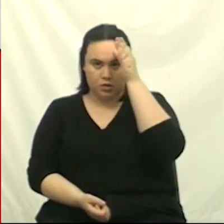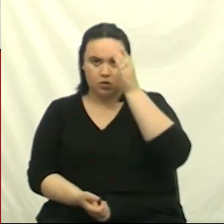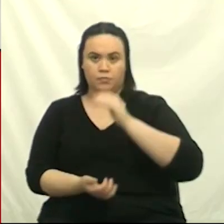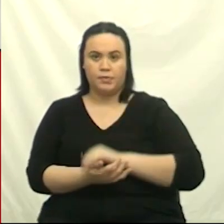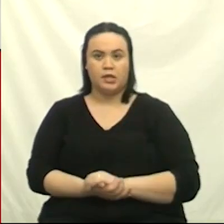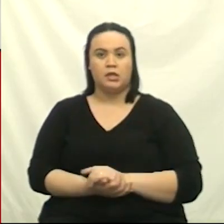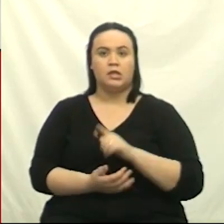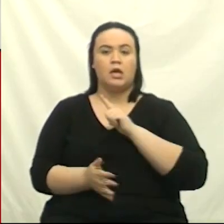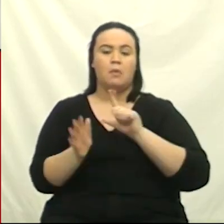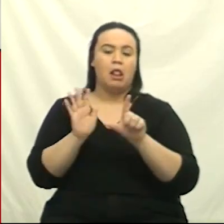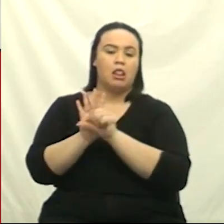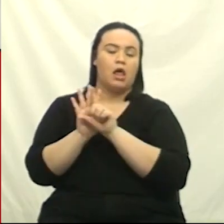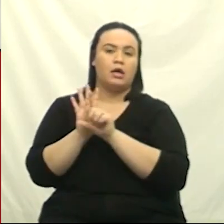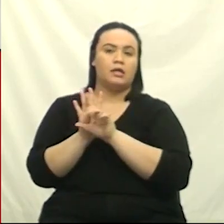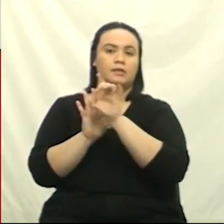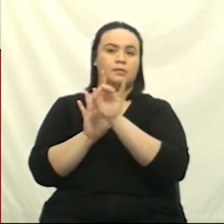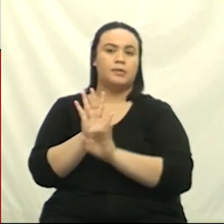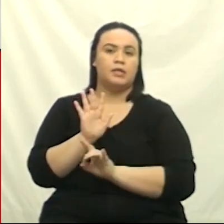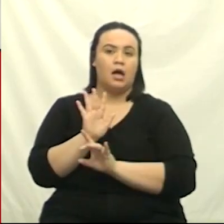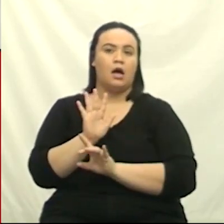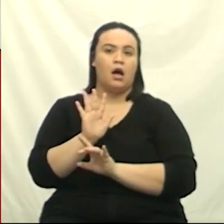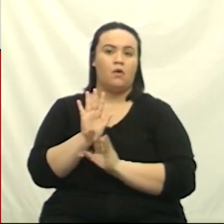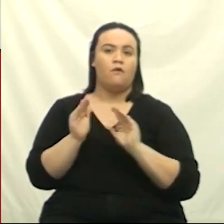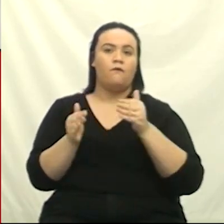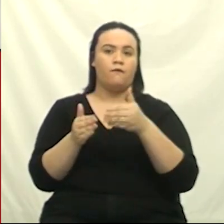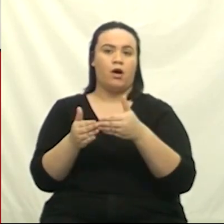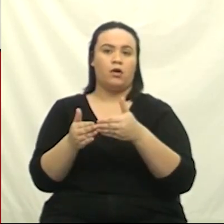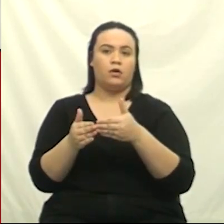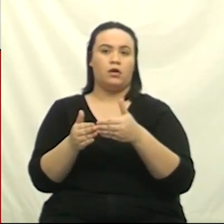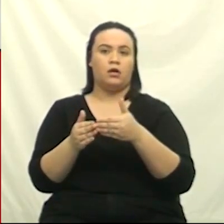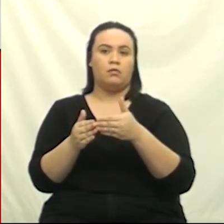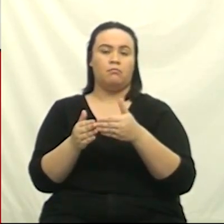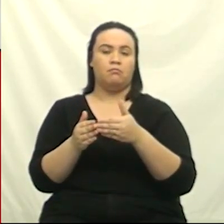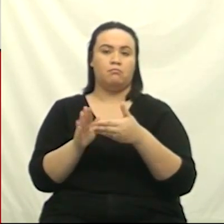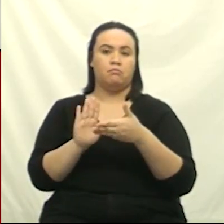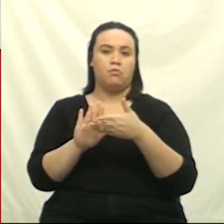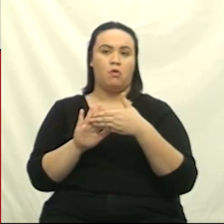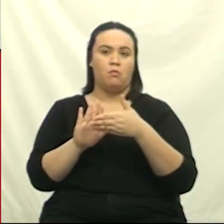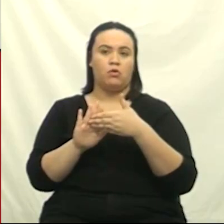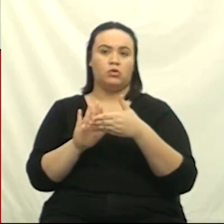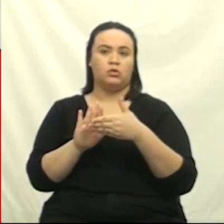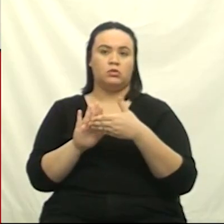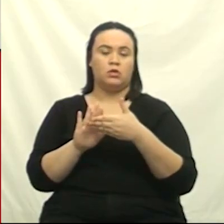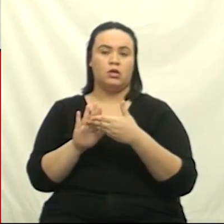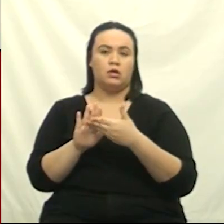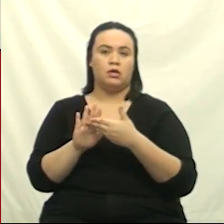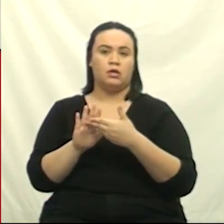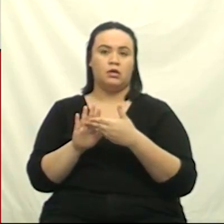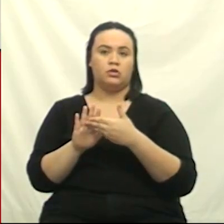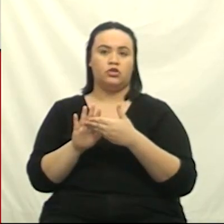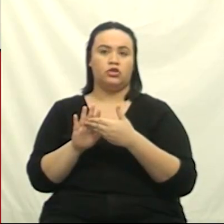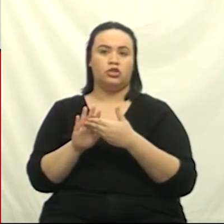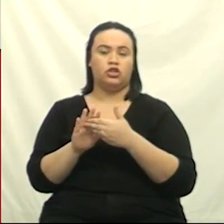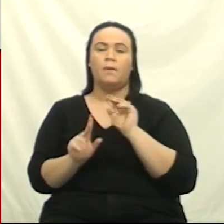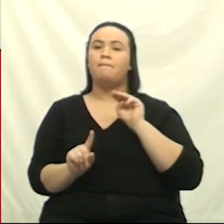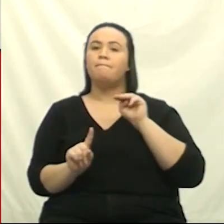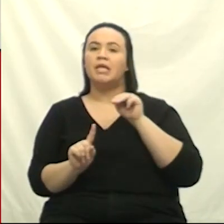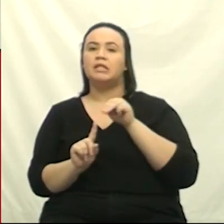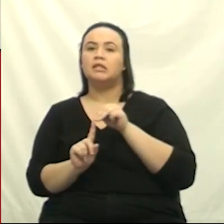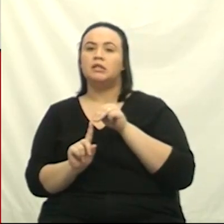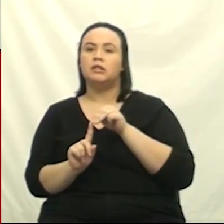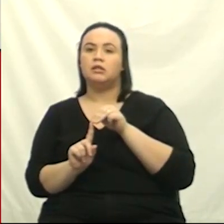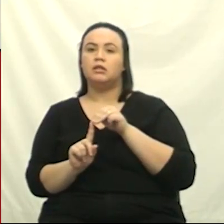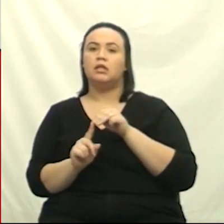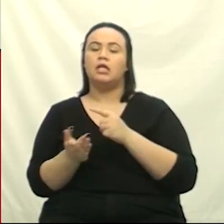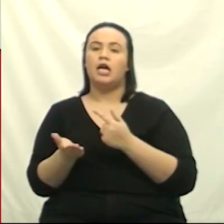alguma legislação específica voltada para promoção e implementação de metas estabelecidas na